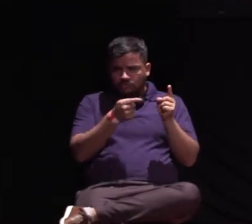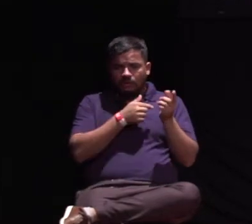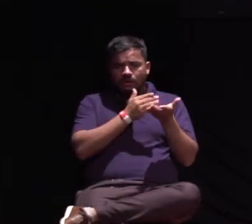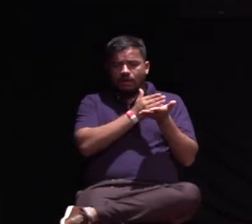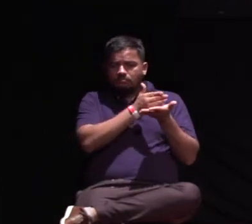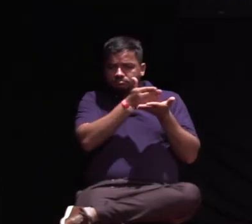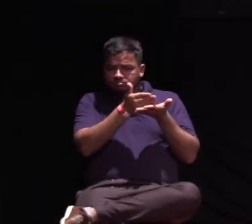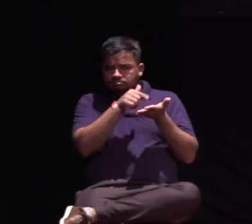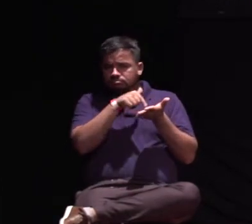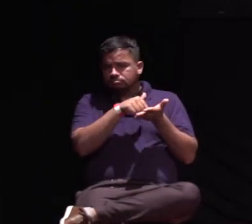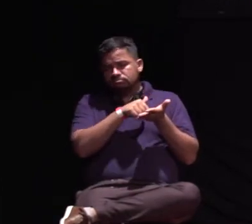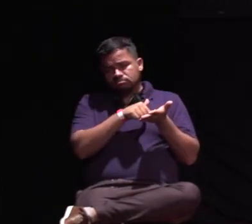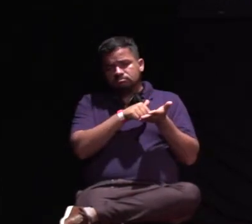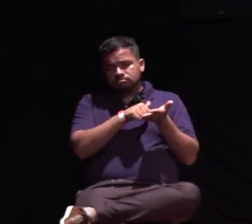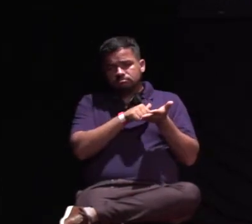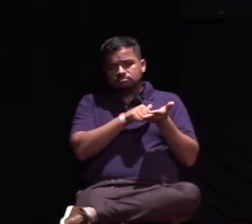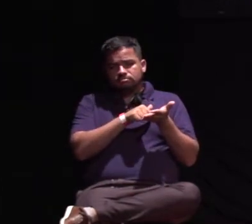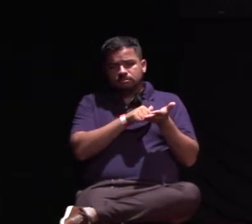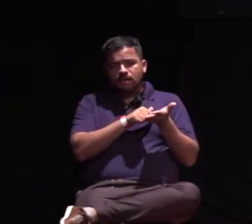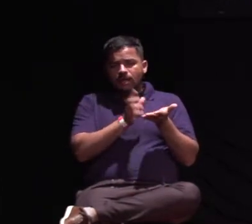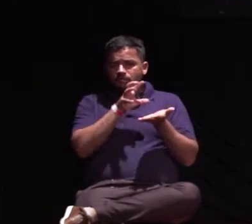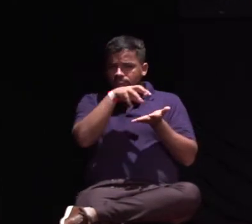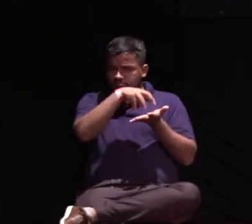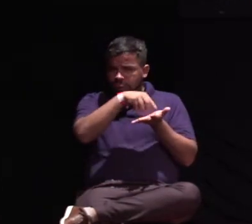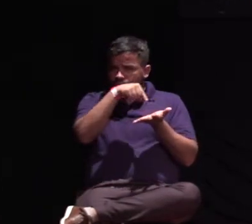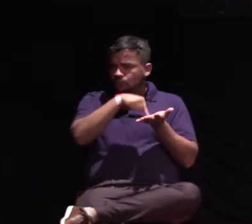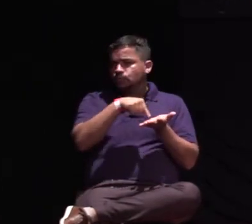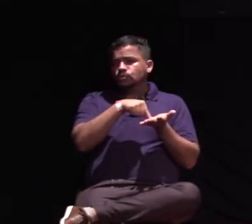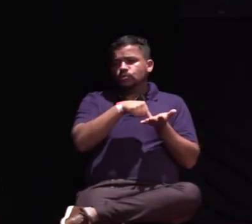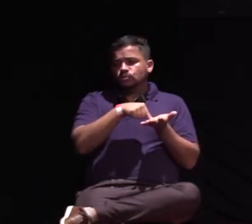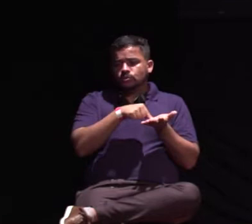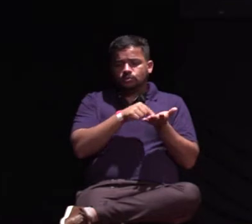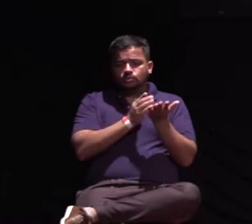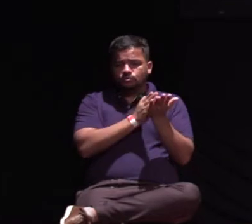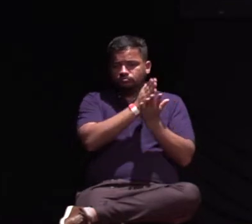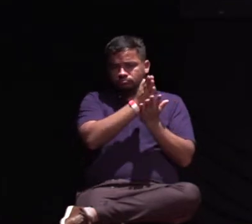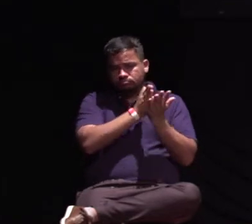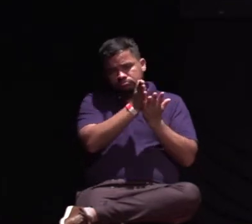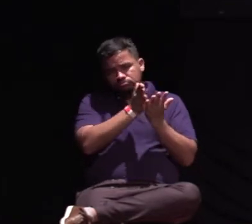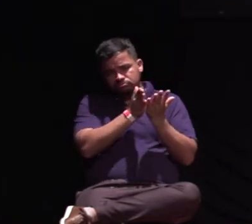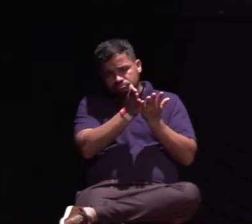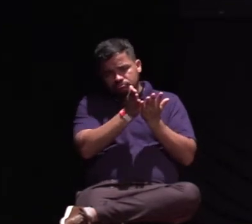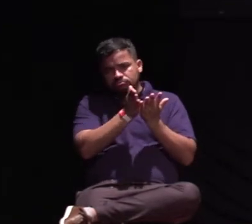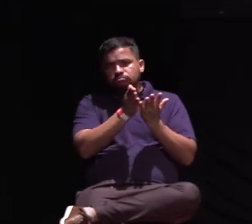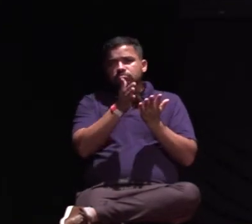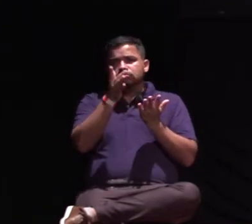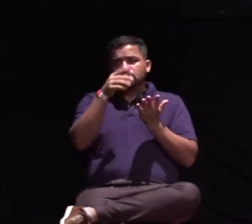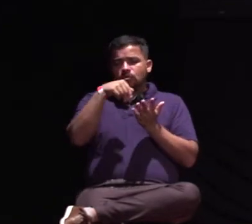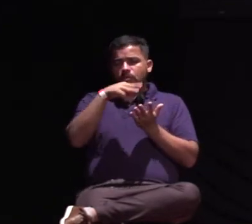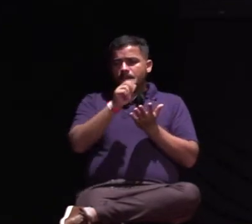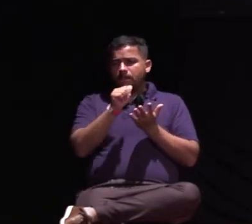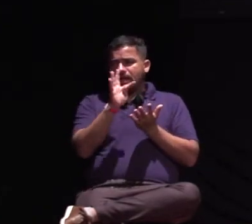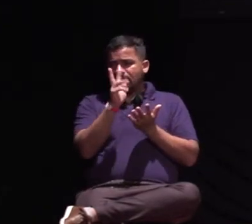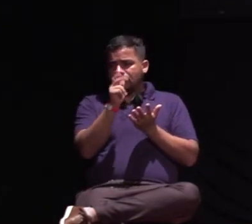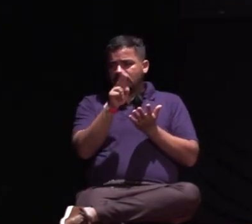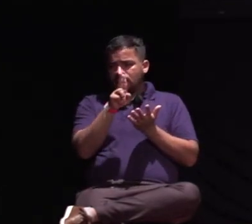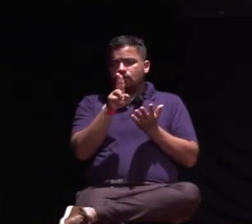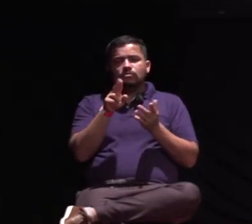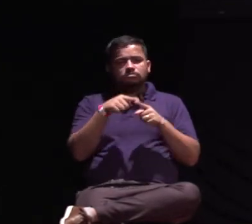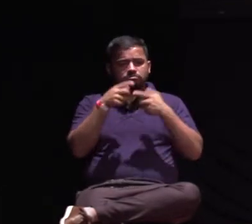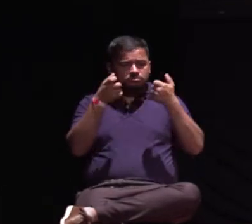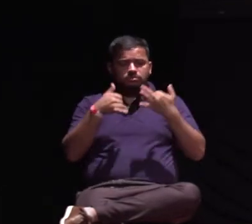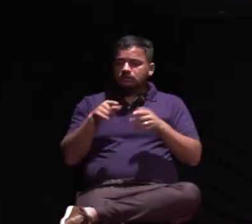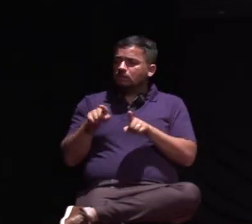partes, um dos núcleos, um dos eixos trazidos pelo Mathieu. Bom, no caso da Júlia, eu acho que